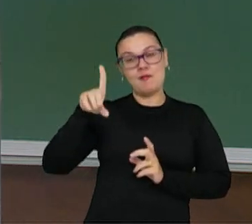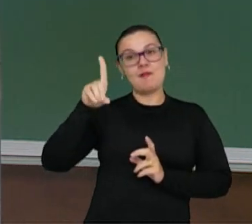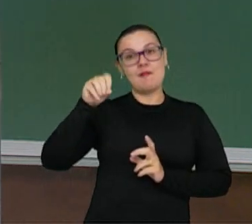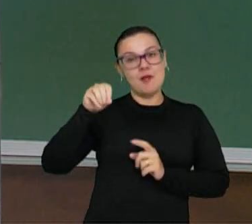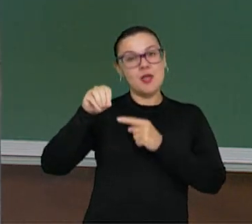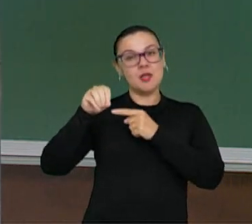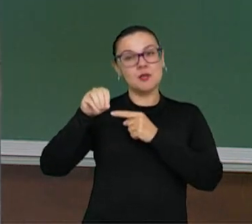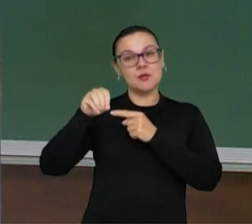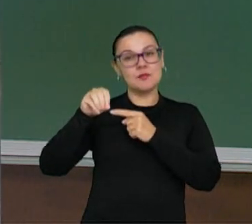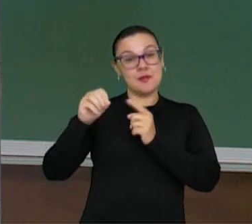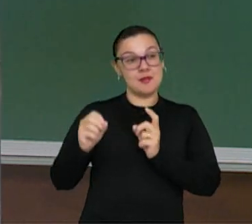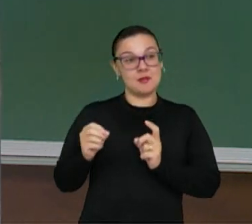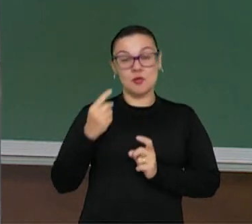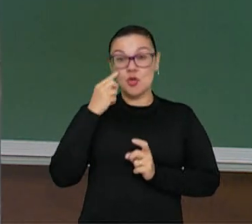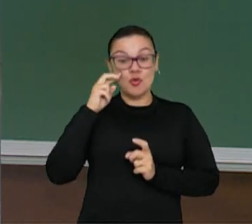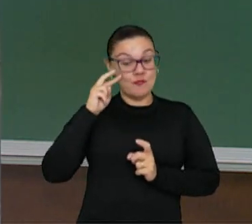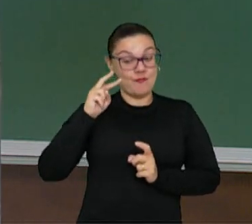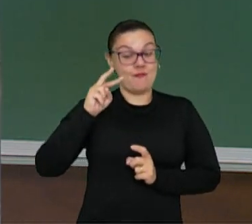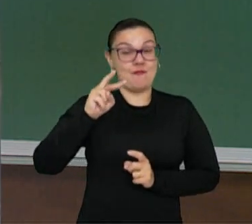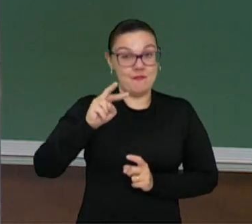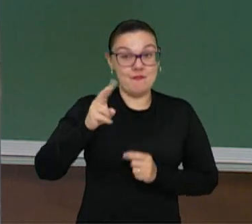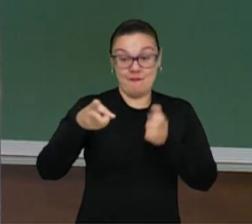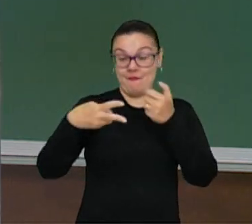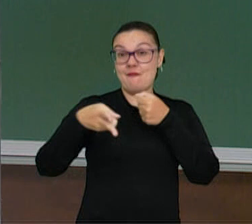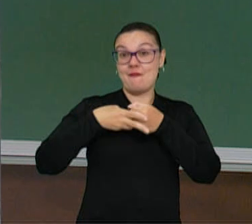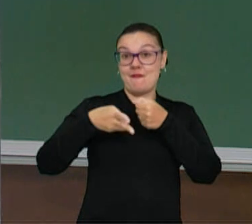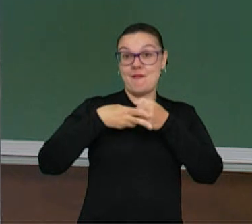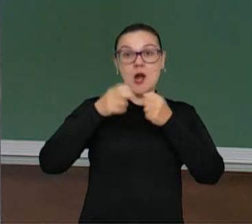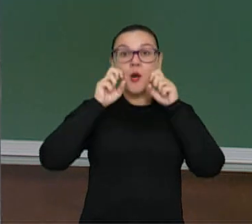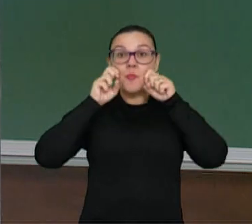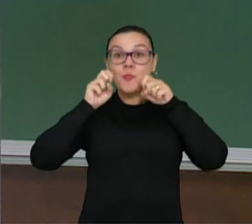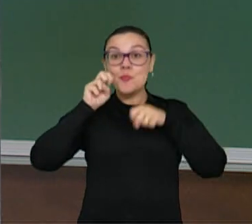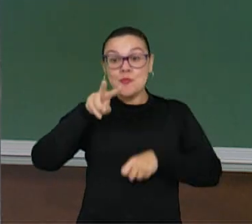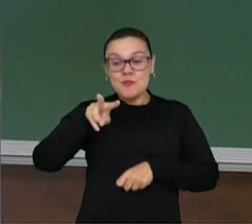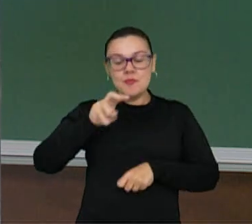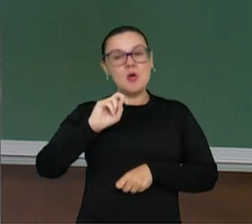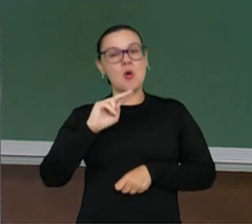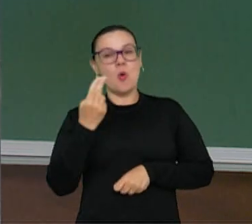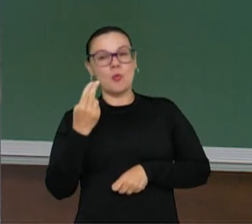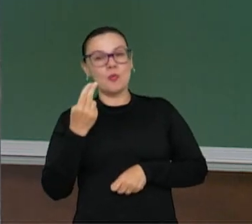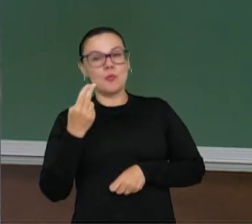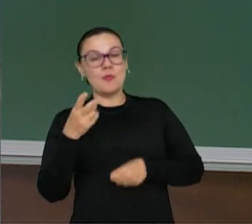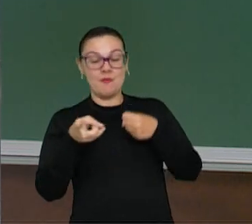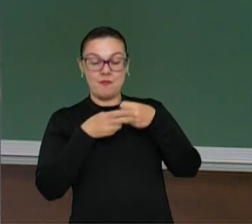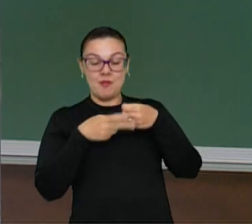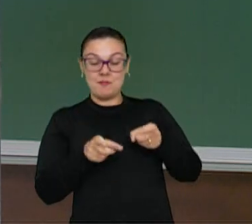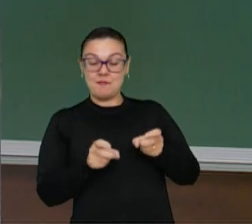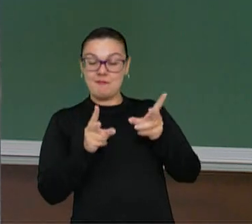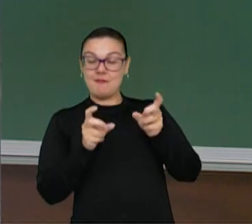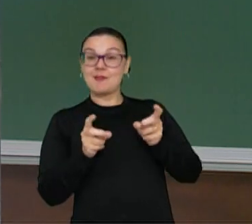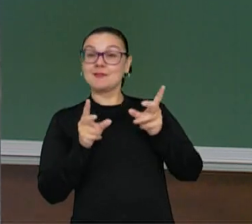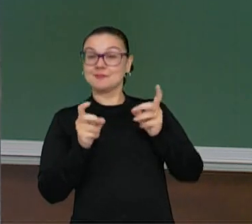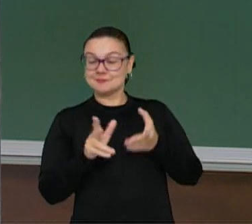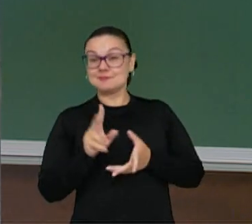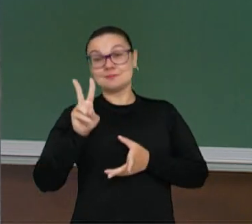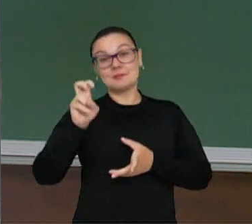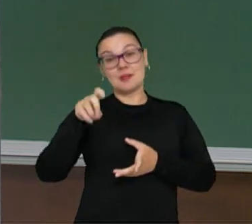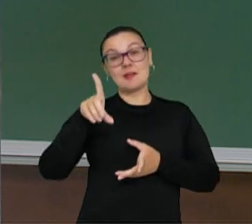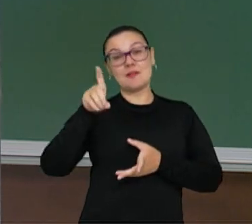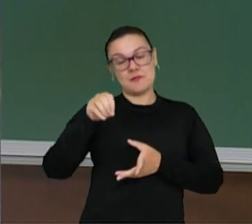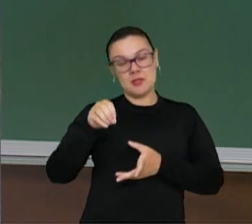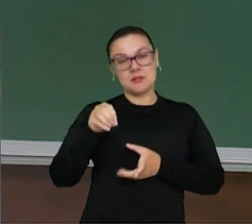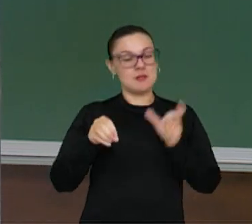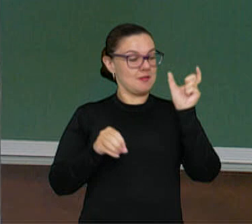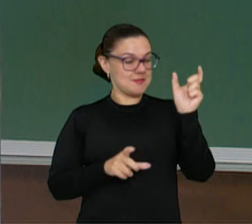pode significar que está vendo, de ver, né? Ou vendo, de vender. As duas palavras, né?